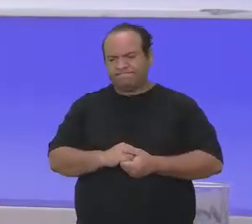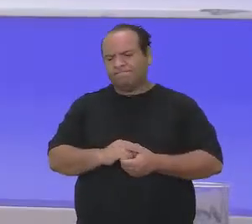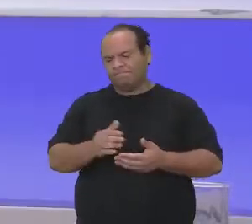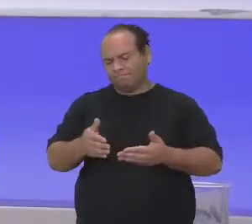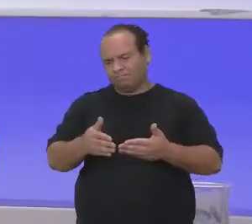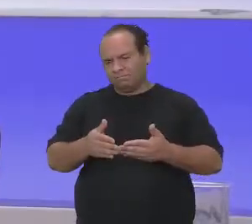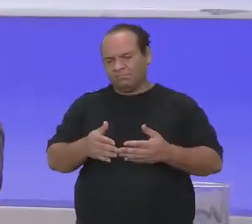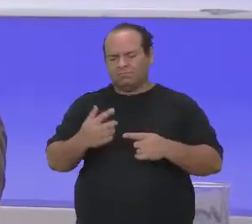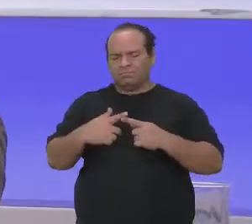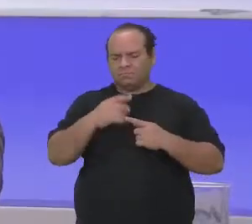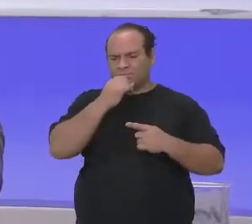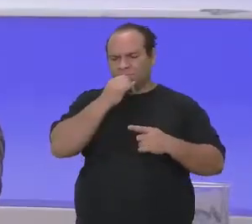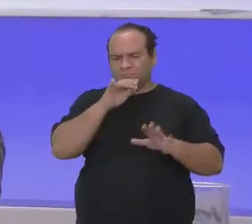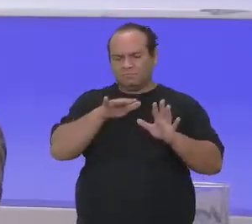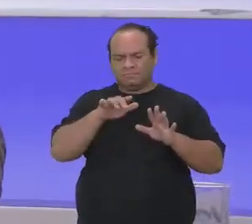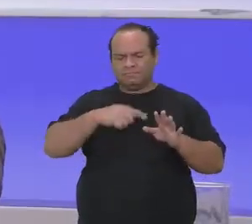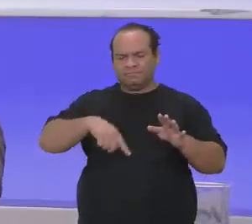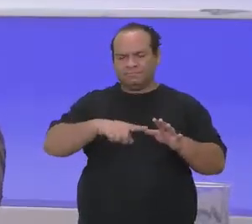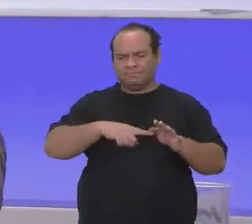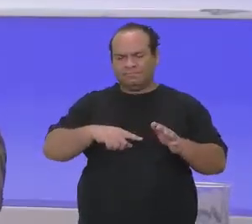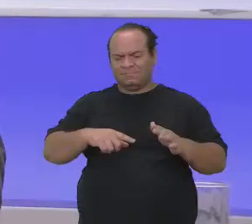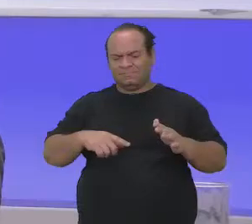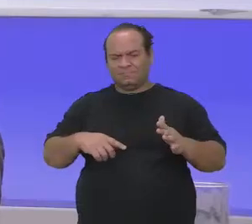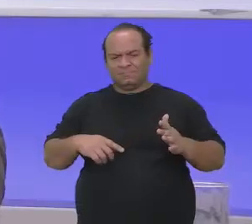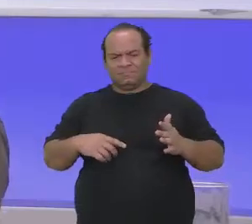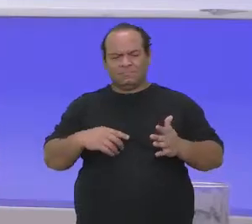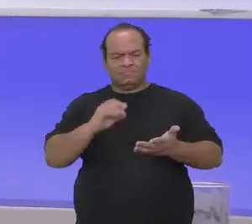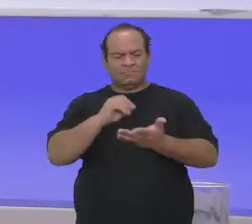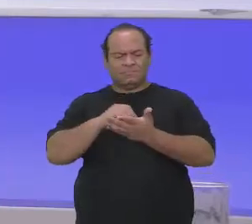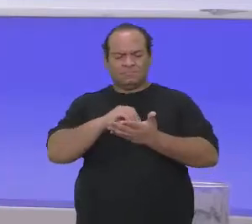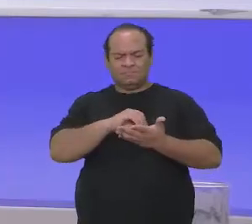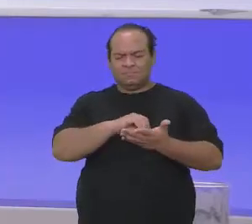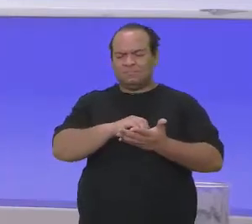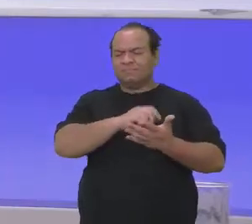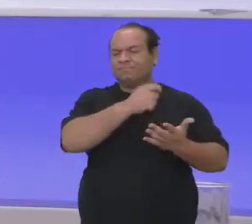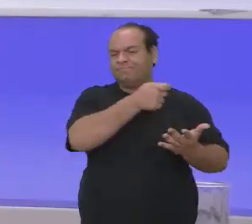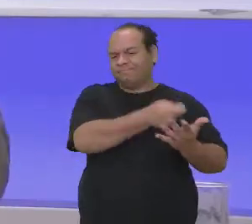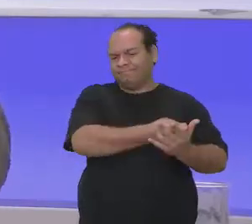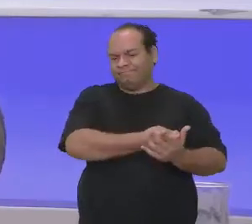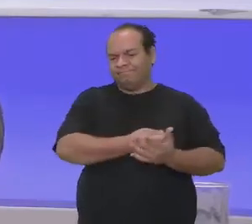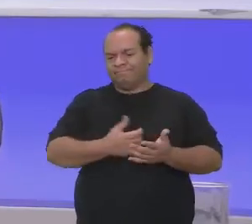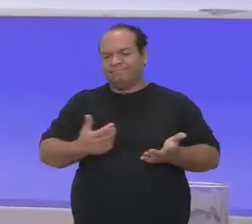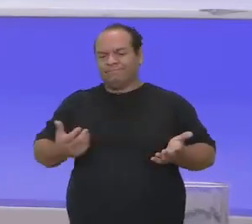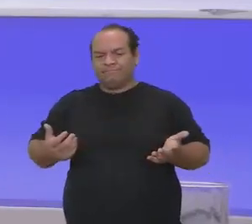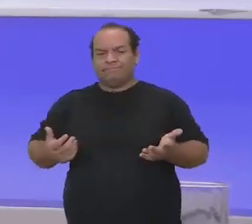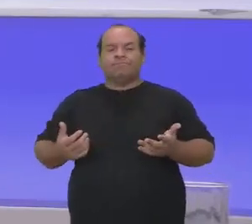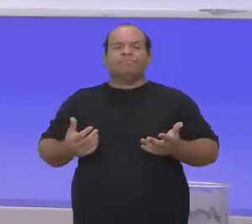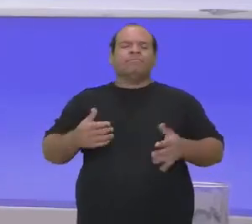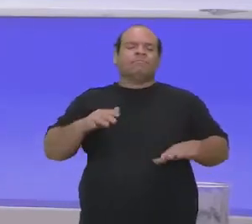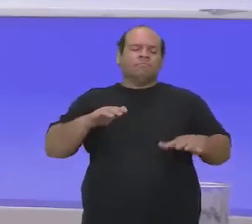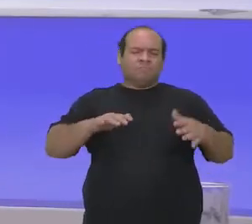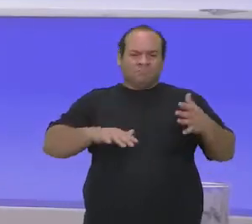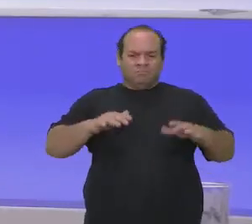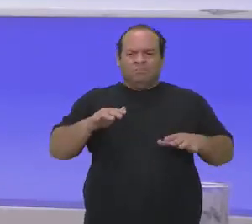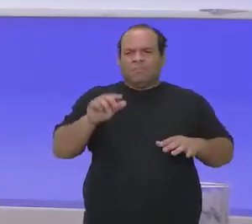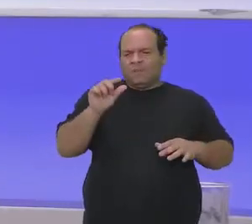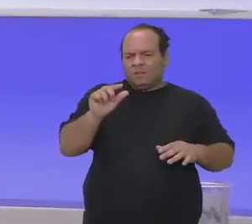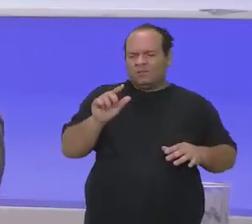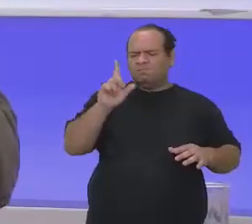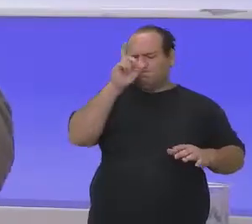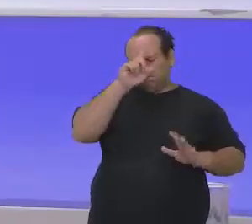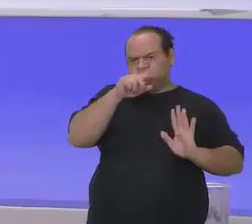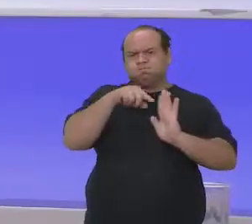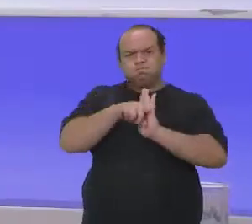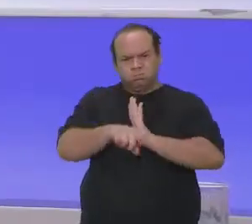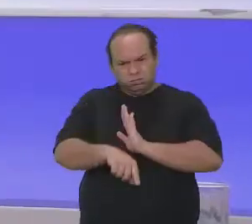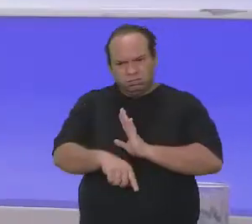energia por conta que a gente está tendo uma grande inversão de fluxo. Então, é uma parte um pouco mais complexa